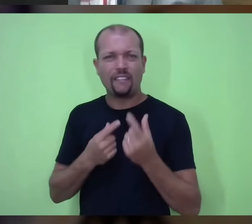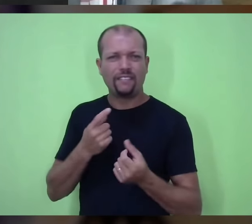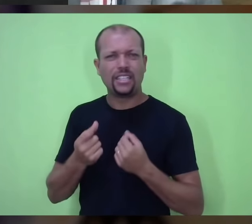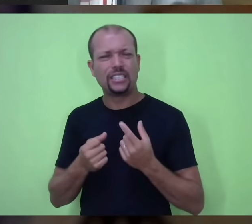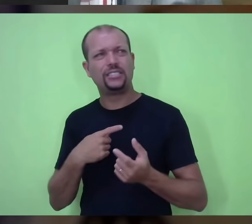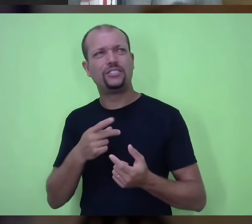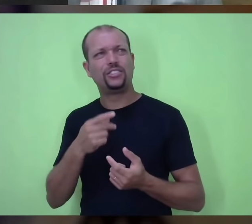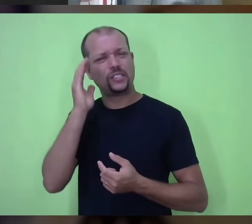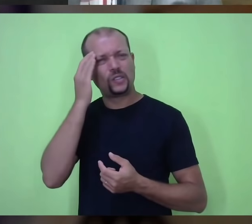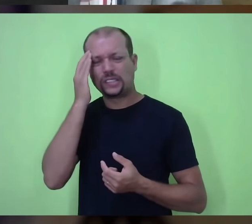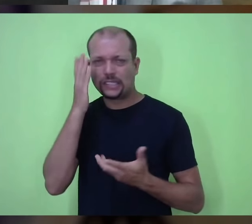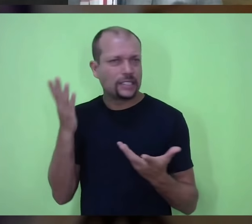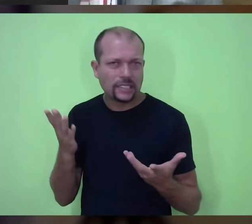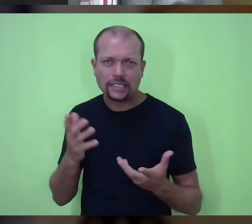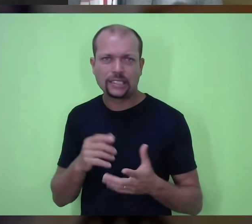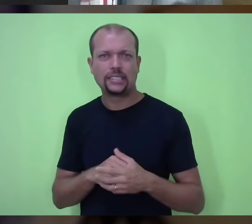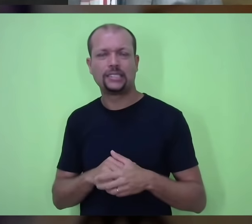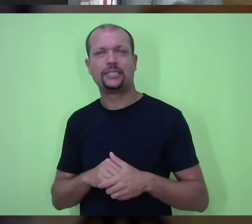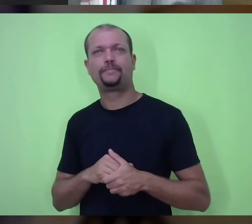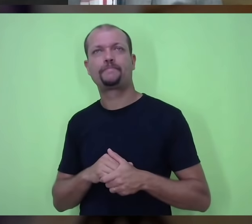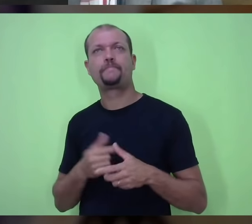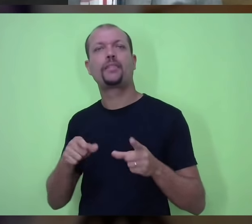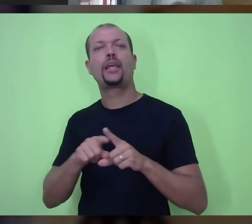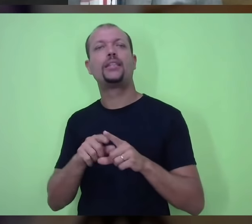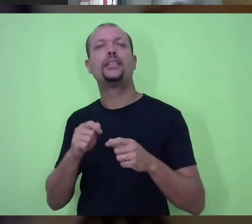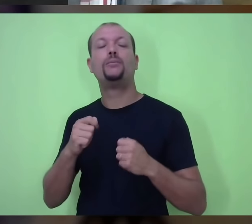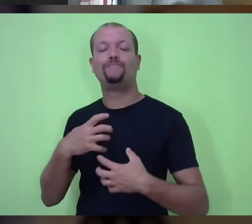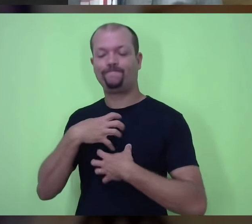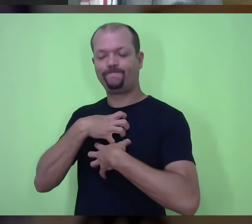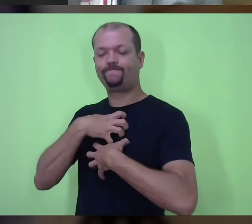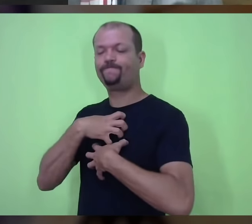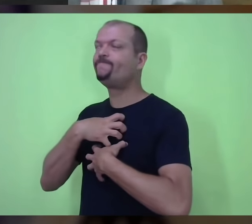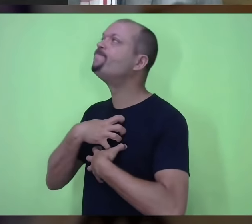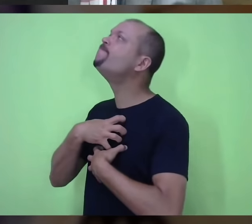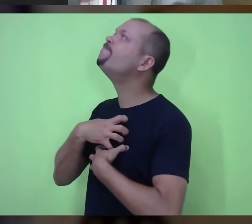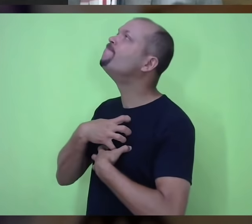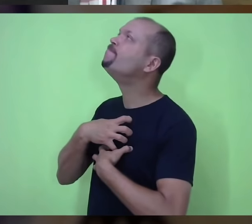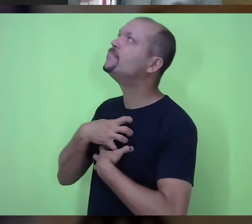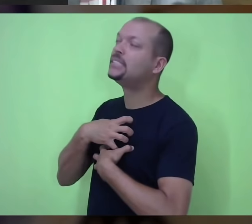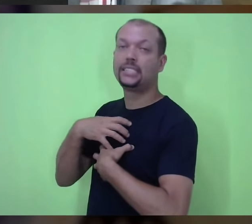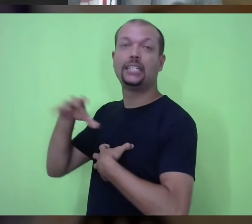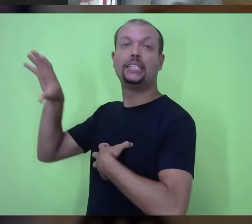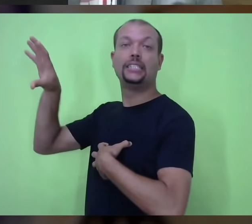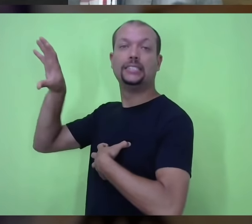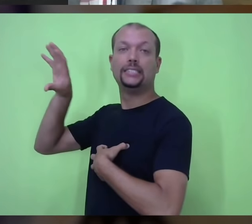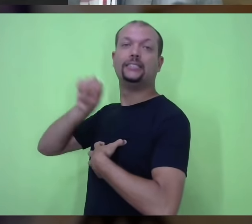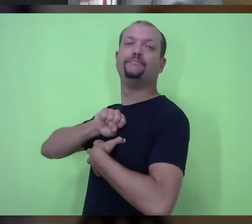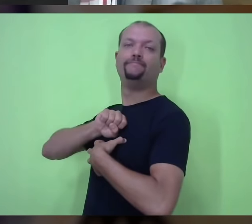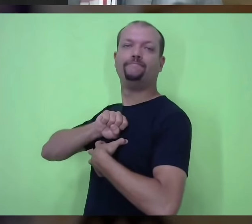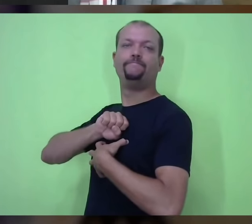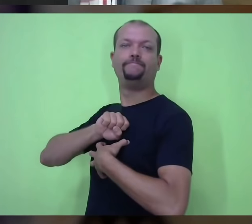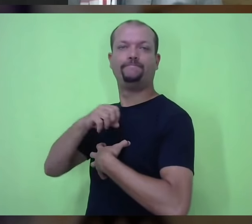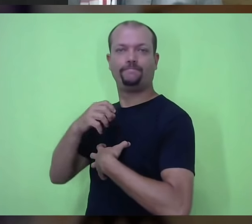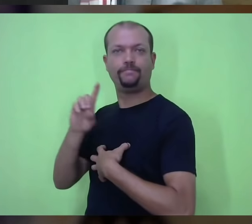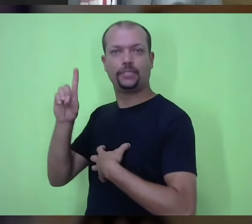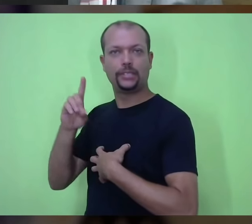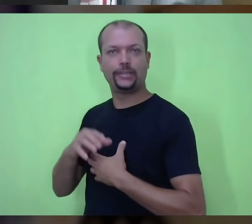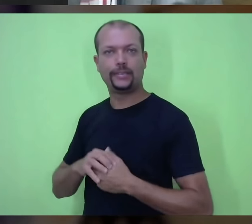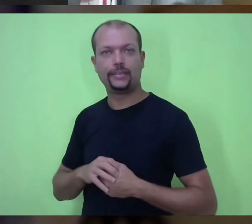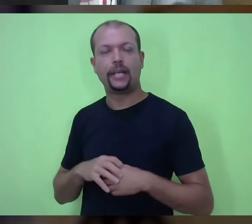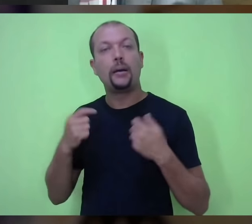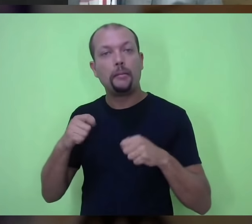não escuta, e por isso que ele reforça tanto ouvir a voz de Deus, ouvir a voz de Deus. O capítulo 4 ressalta isso